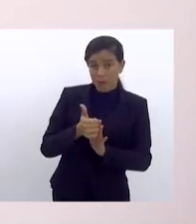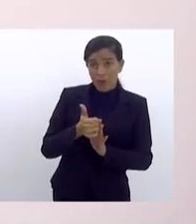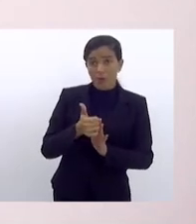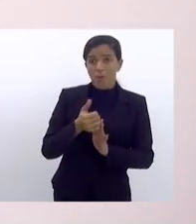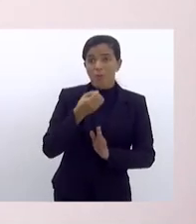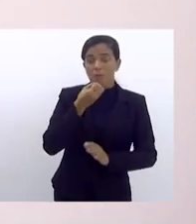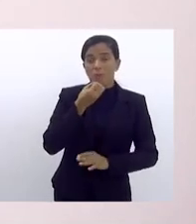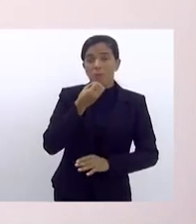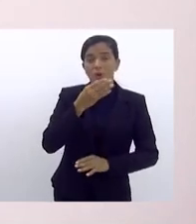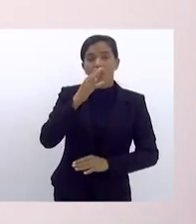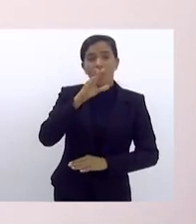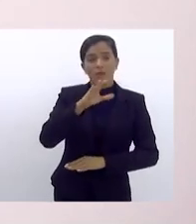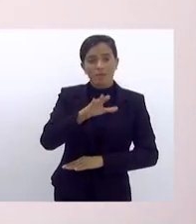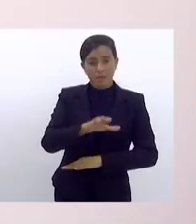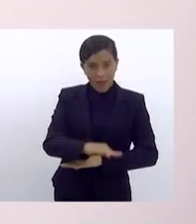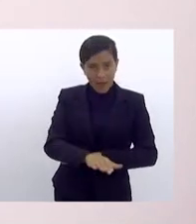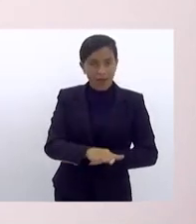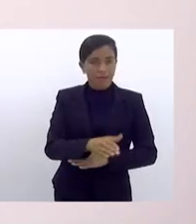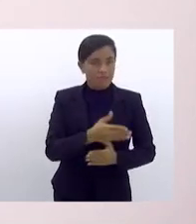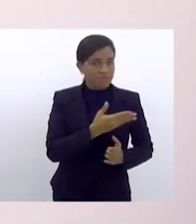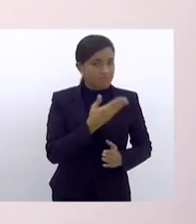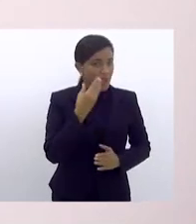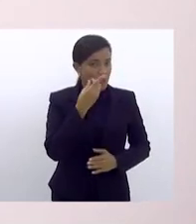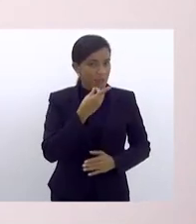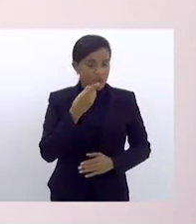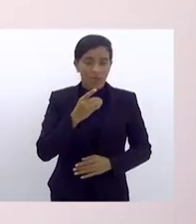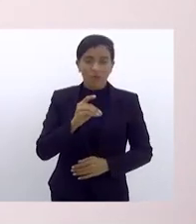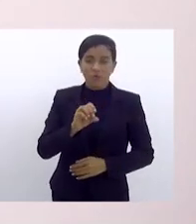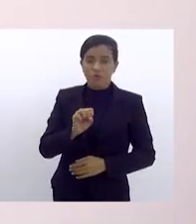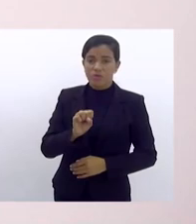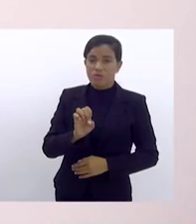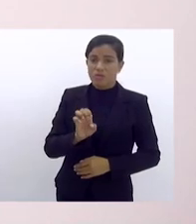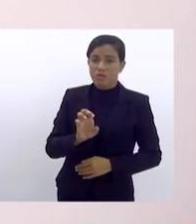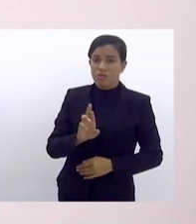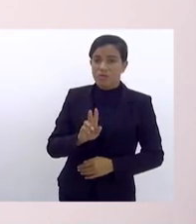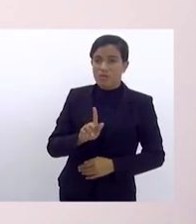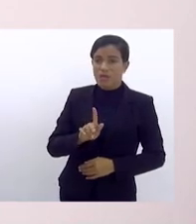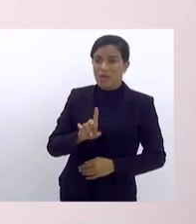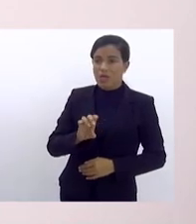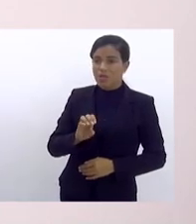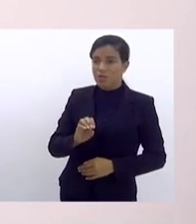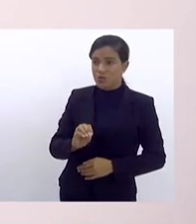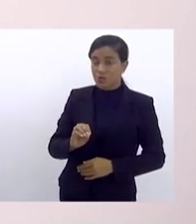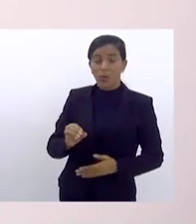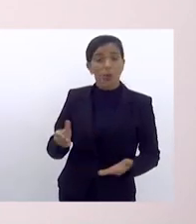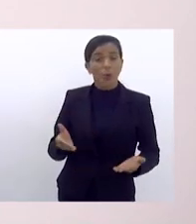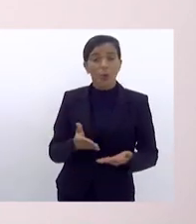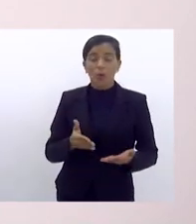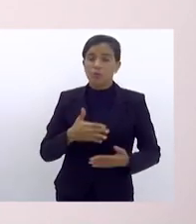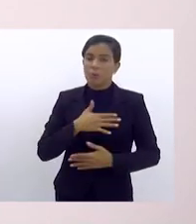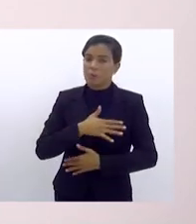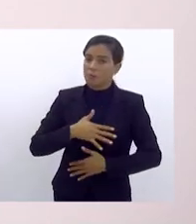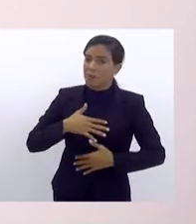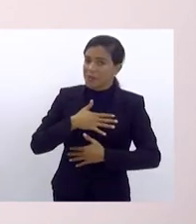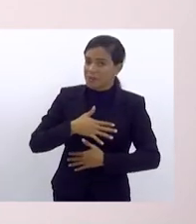transmuta no poder do Estado que com seus novos navios negreiros invadem nossas pequenas Áfricas